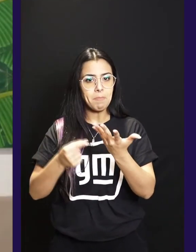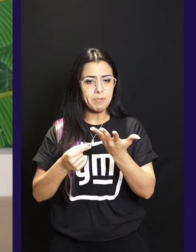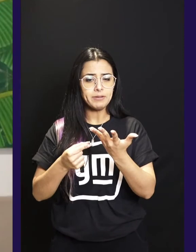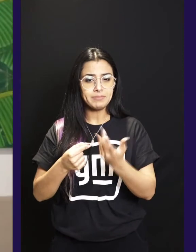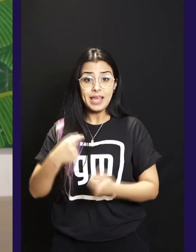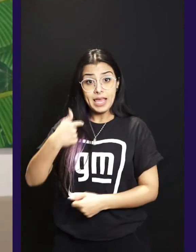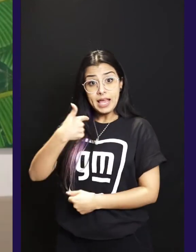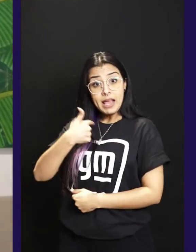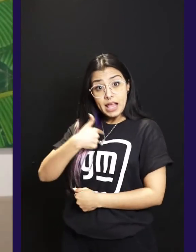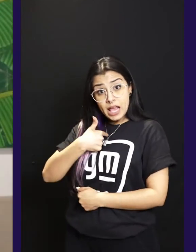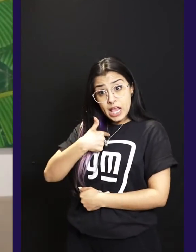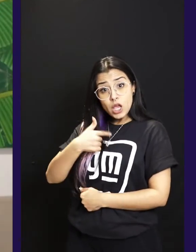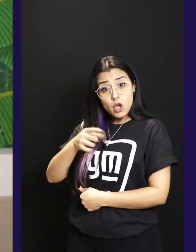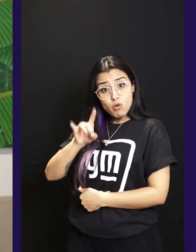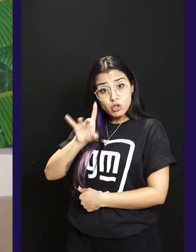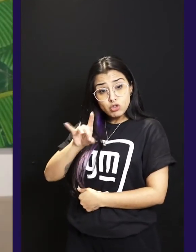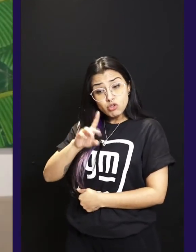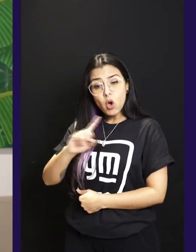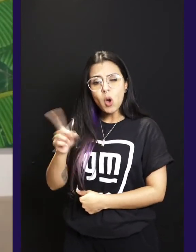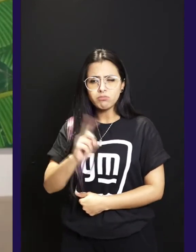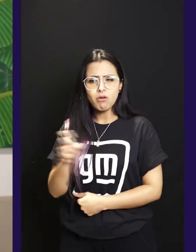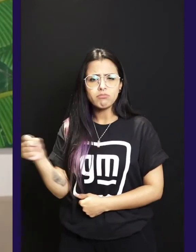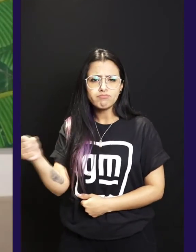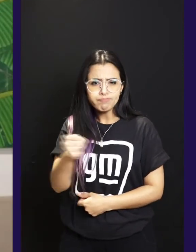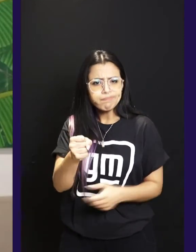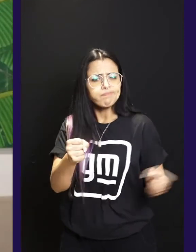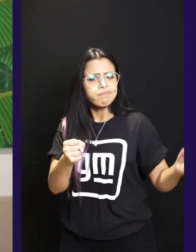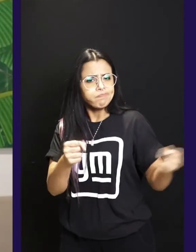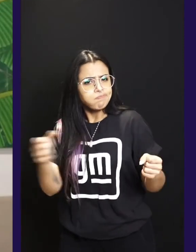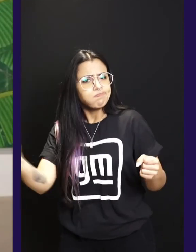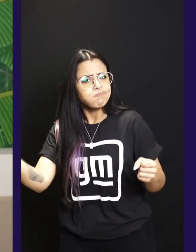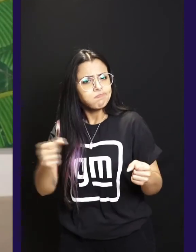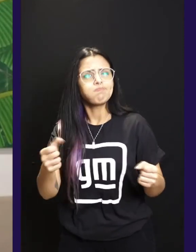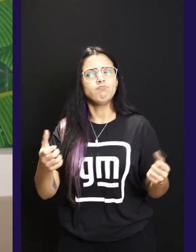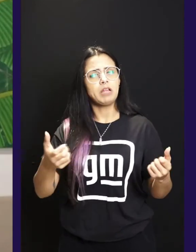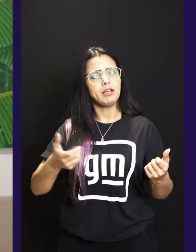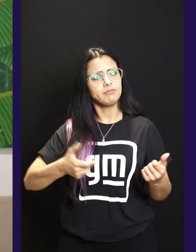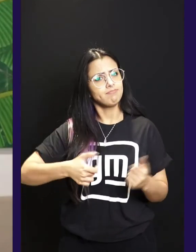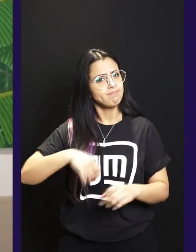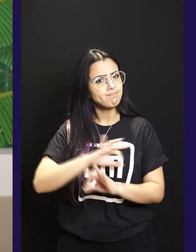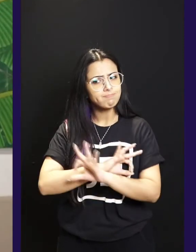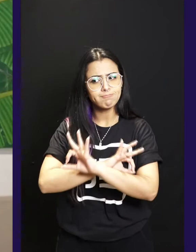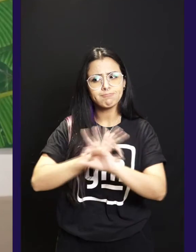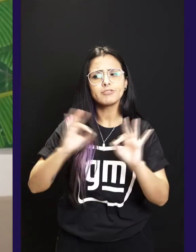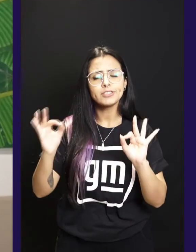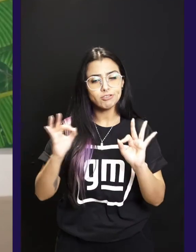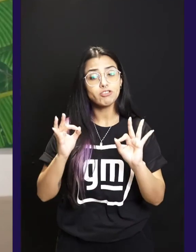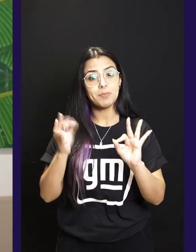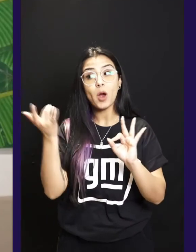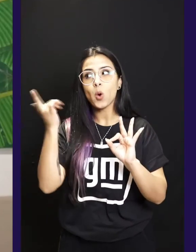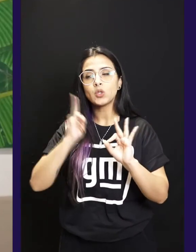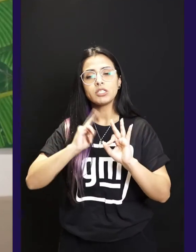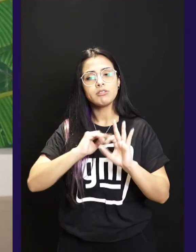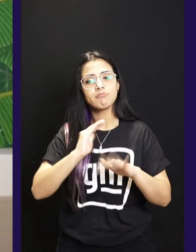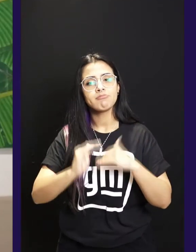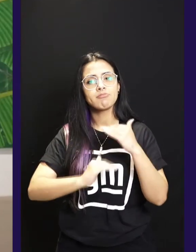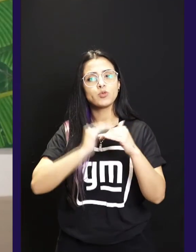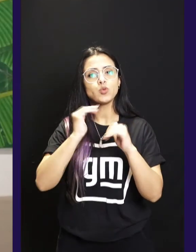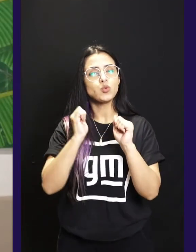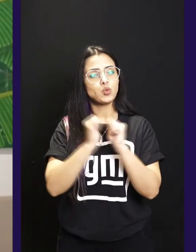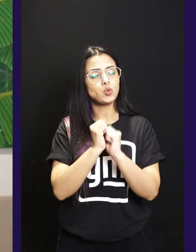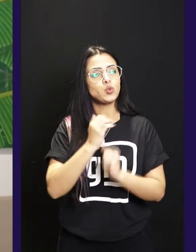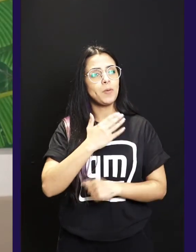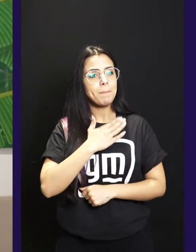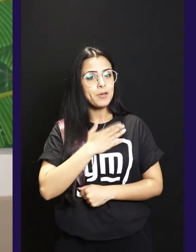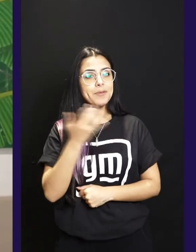trouxe uma equipe bem talentosa para construir isso comigo, né? Consultoria, diversidade e inclusão para